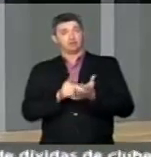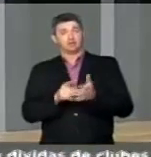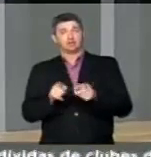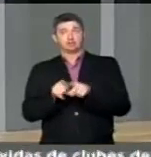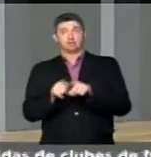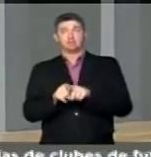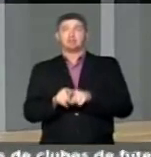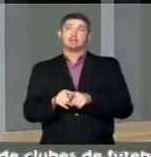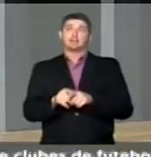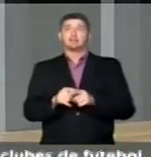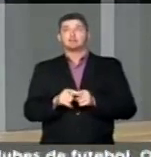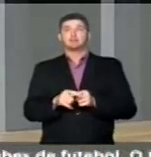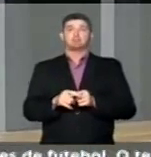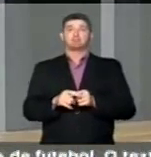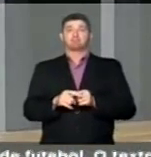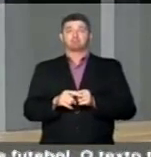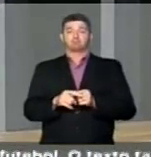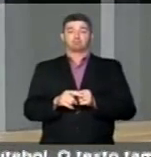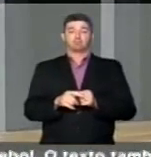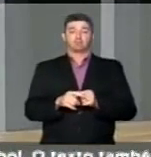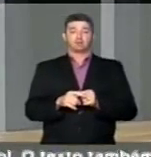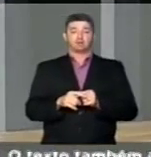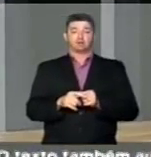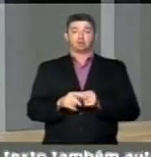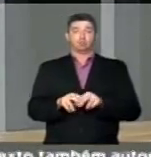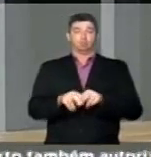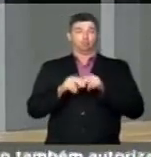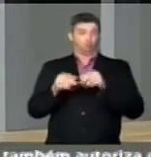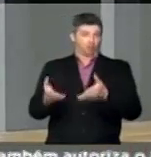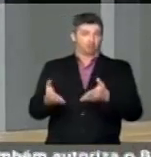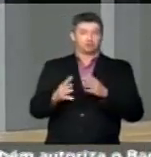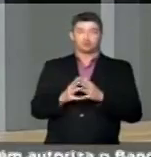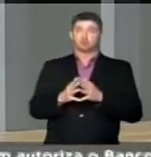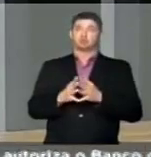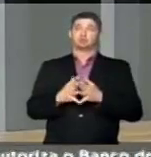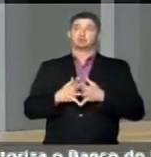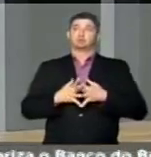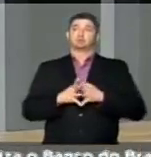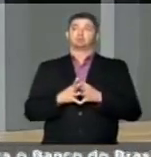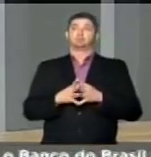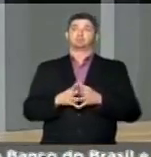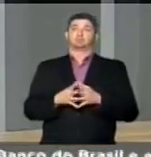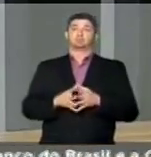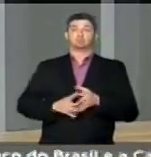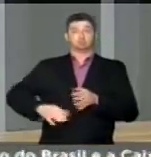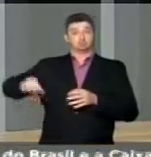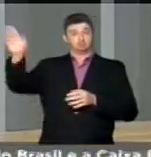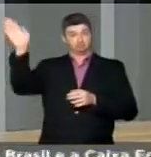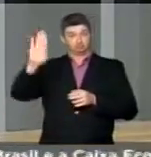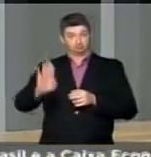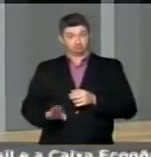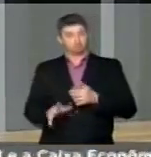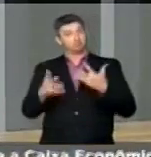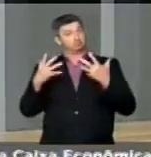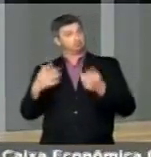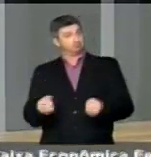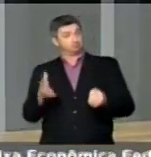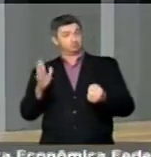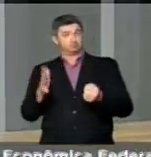também, que a partir dessa situação, o Brasil